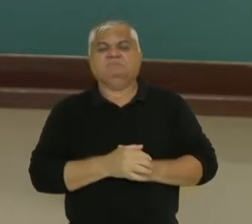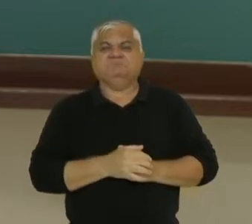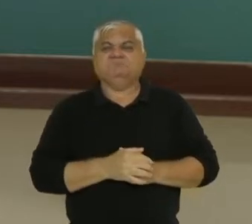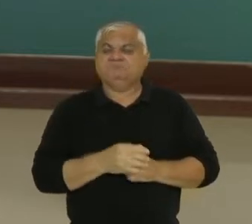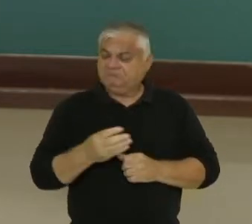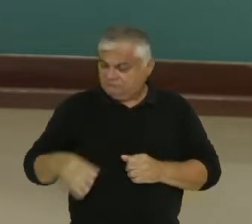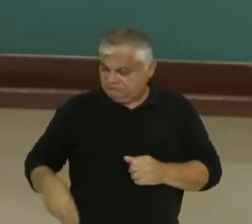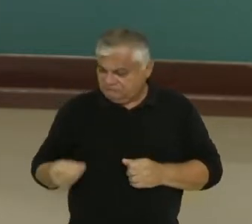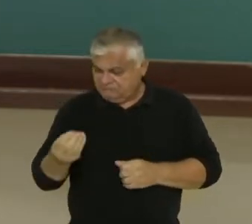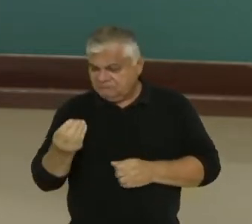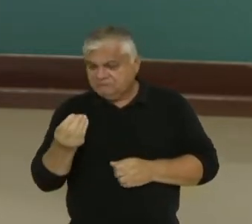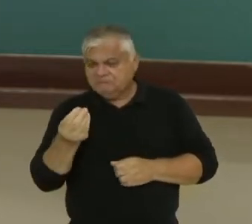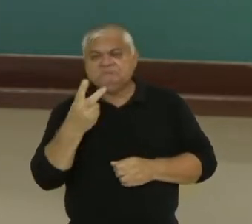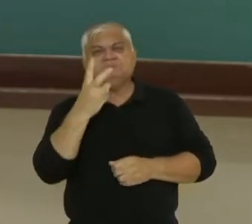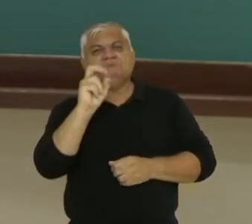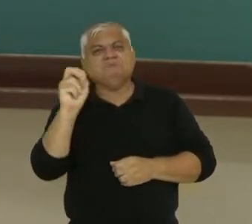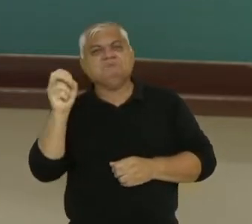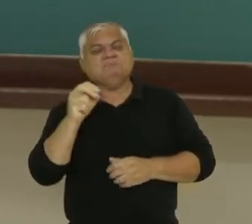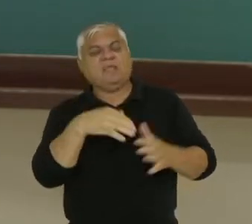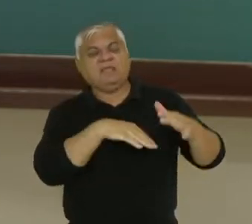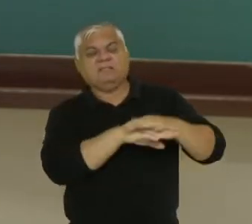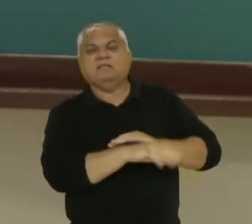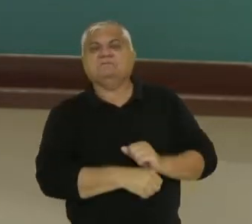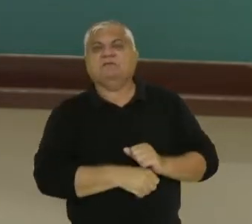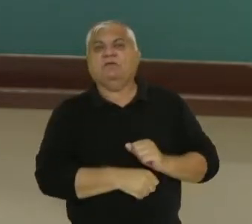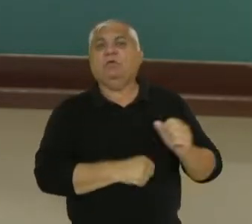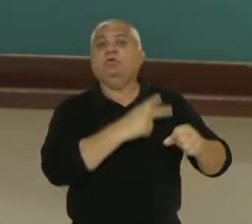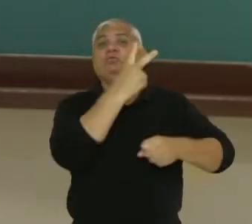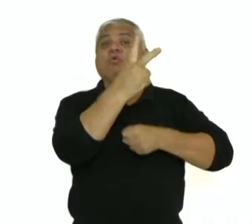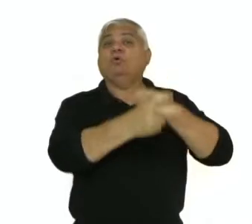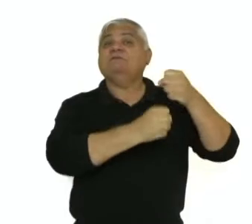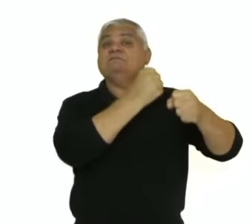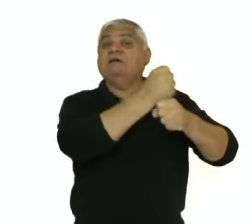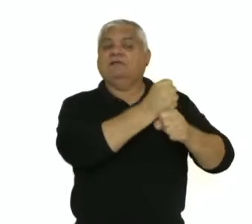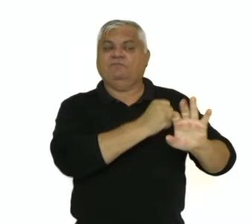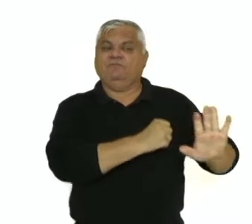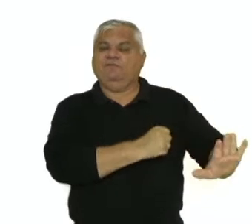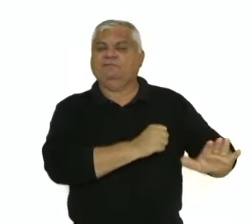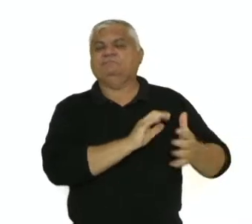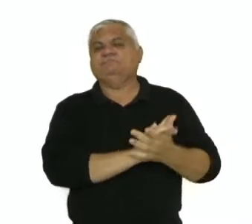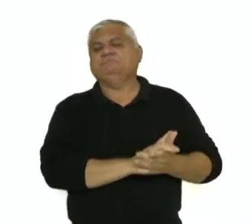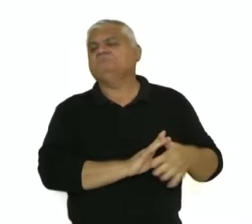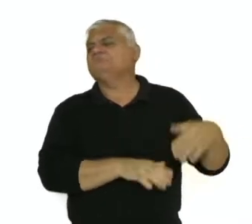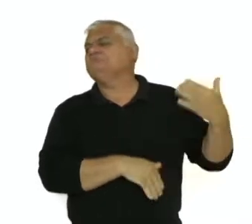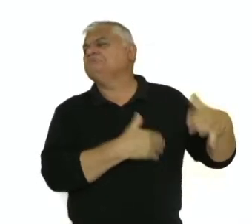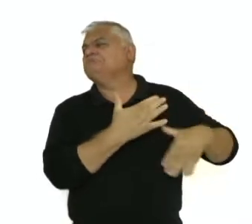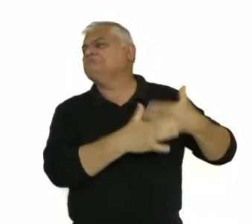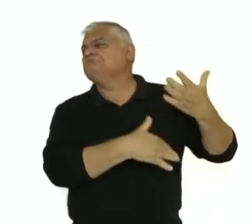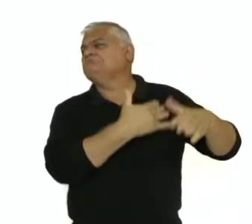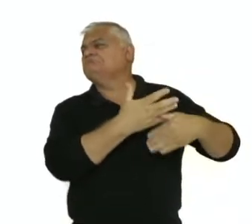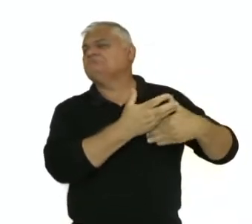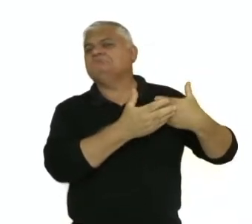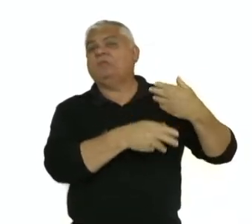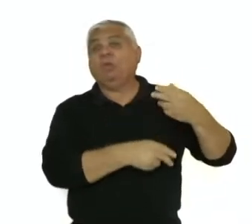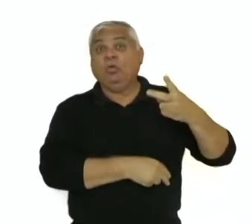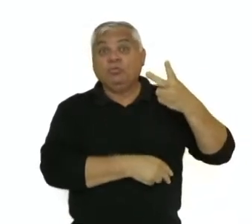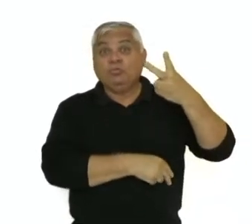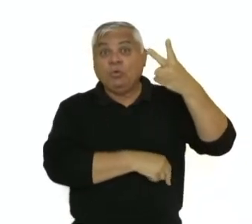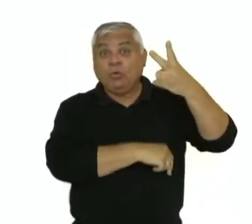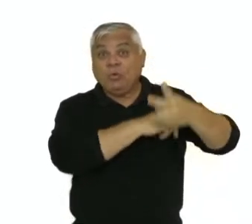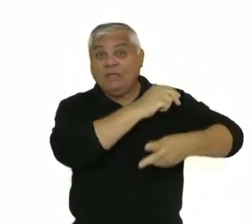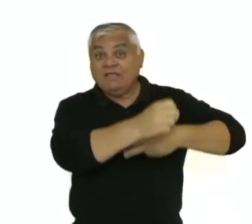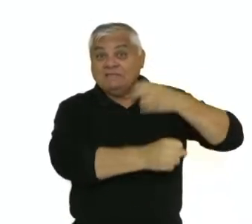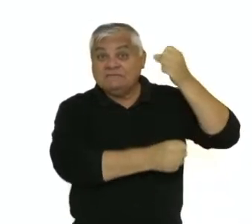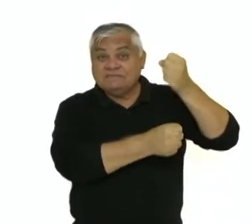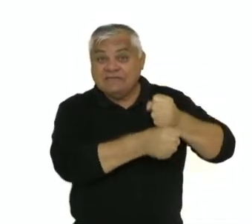O tempo que eu vou deixar investido são 24 meses, tá? Em 2 anos, depois de investir por 24